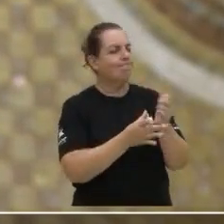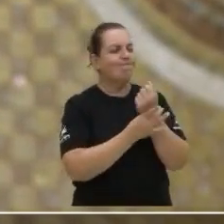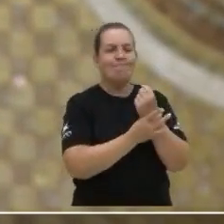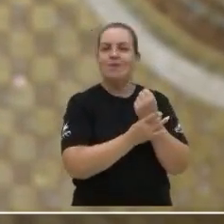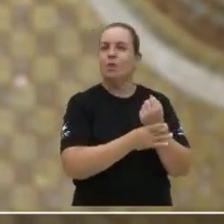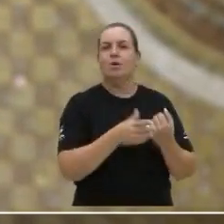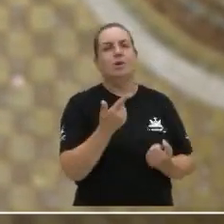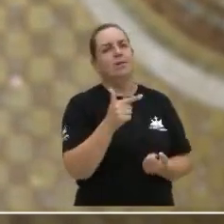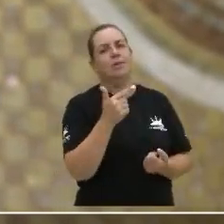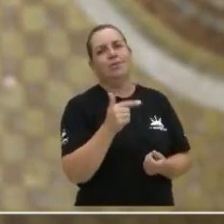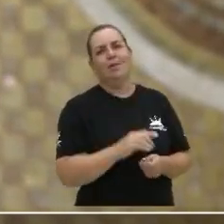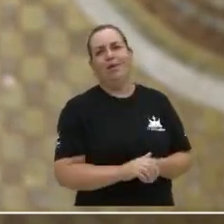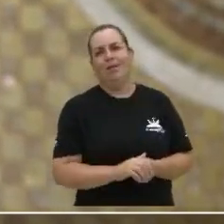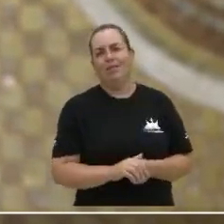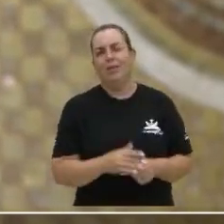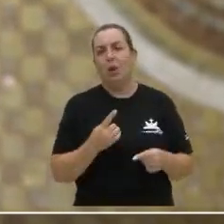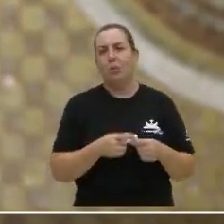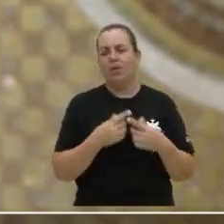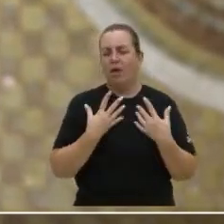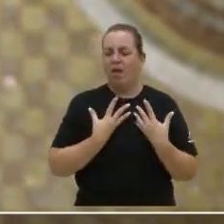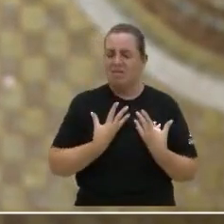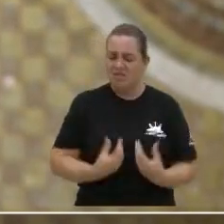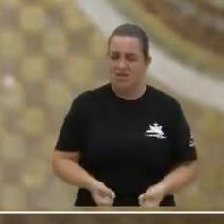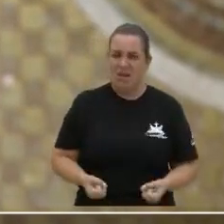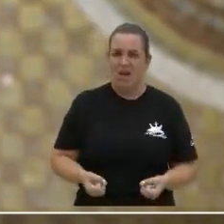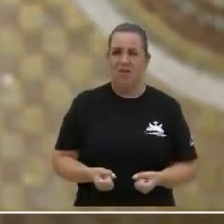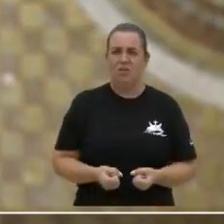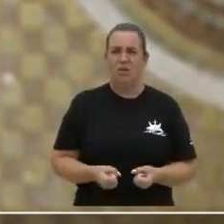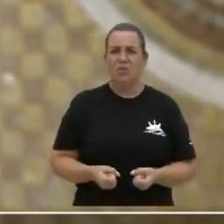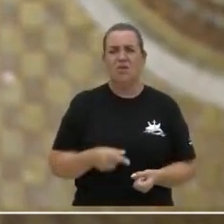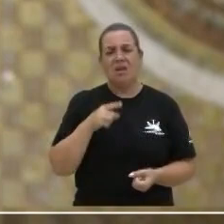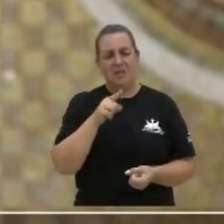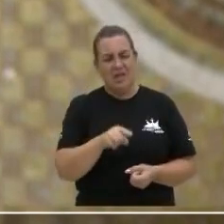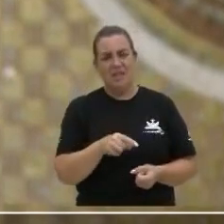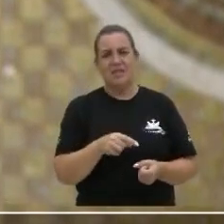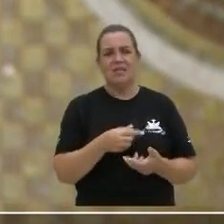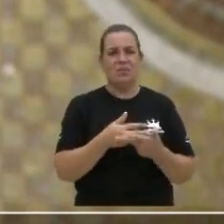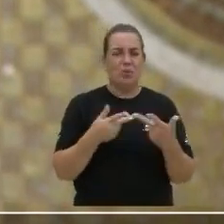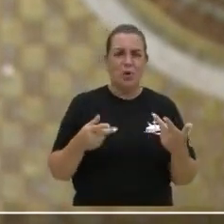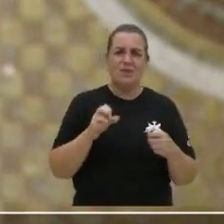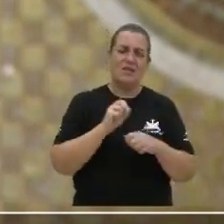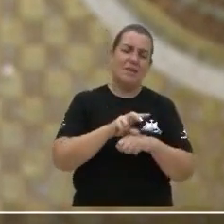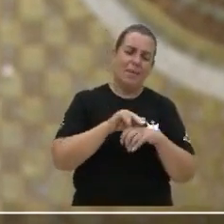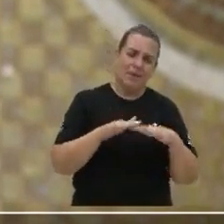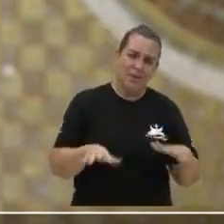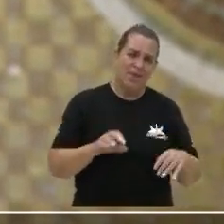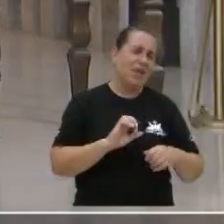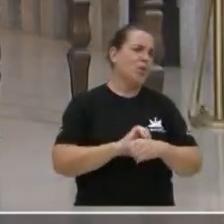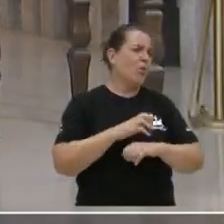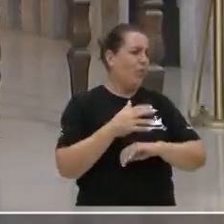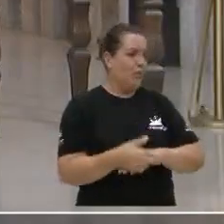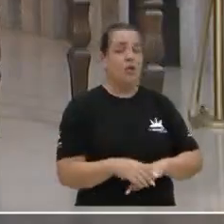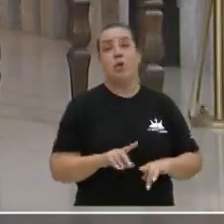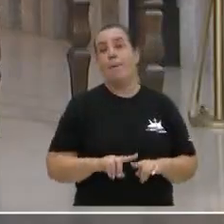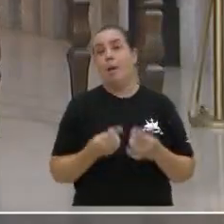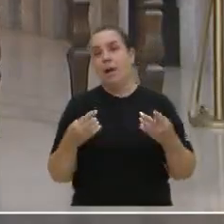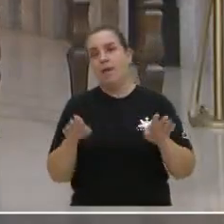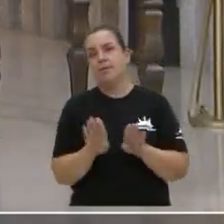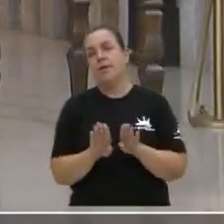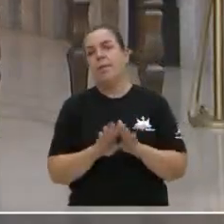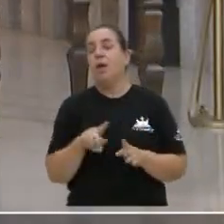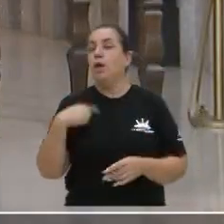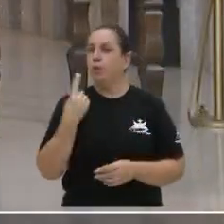um tanto cansados, enfadados desta situação. Mas mais do que nunca